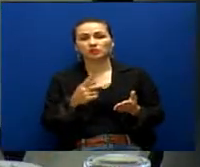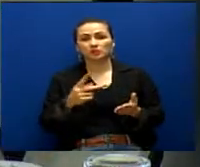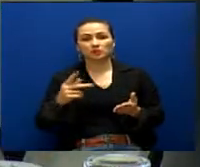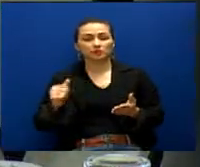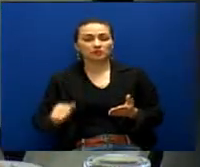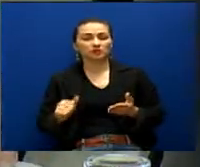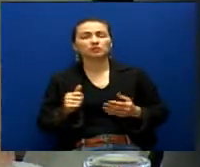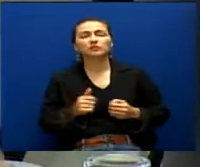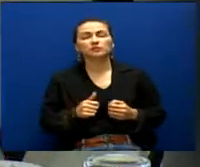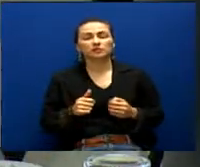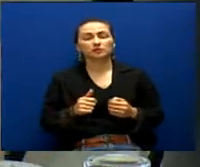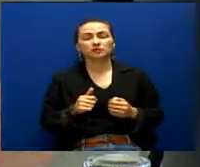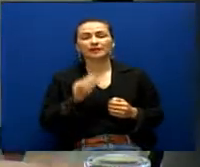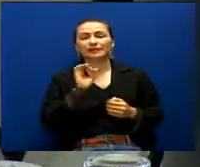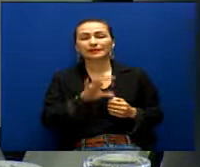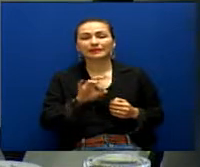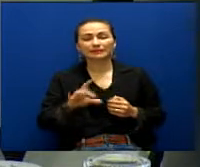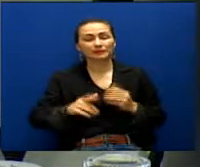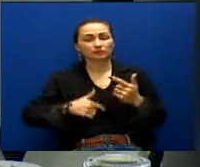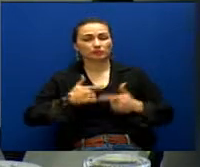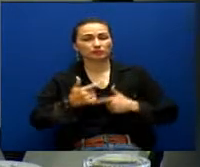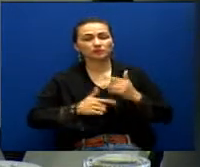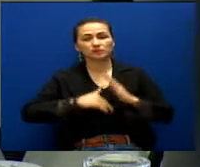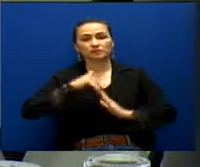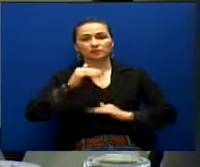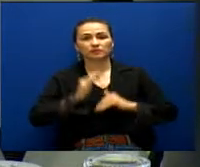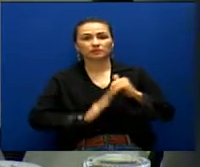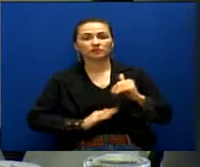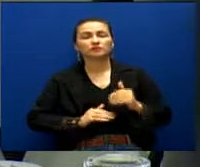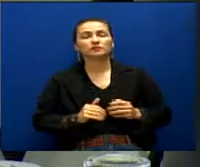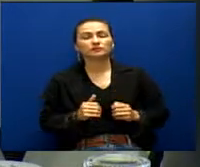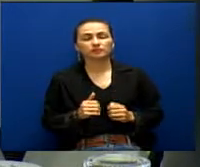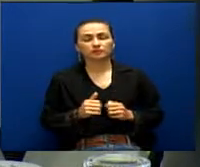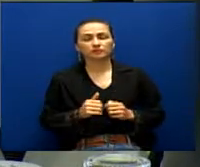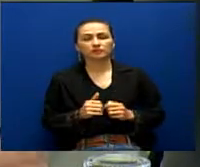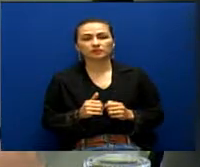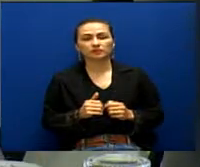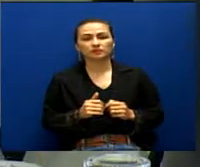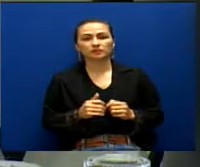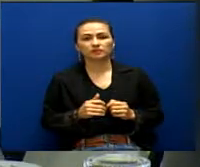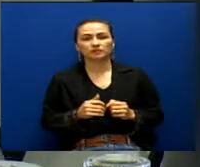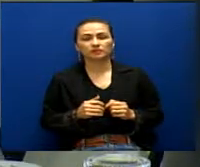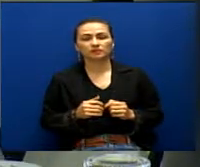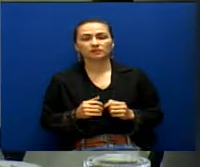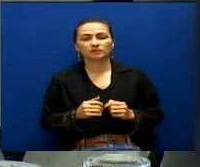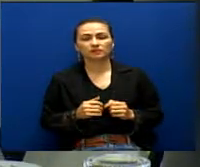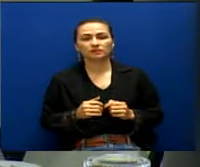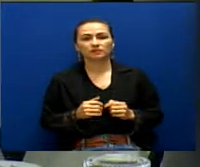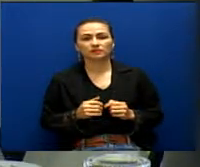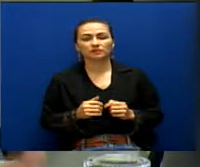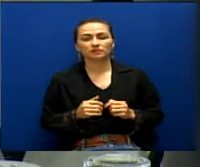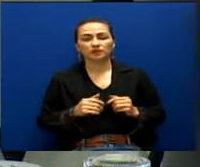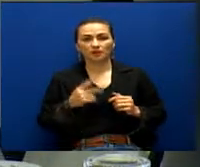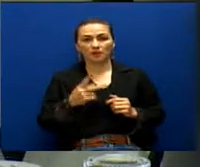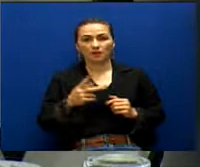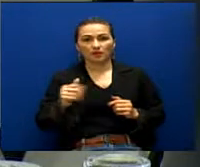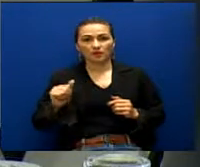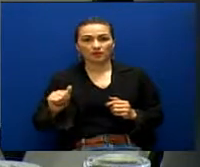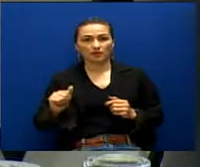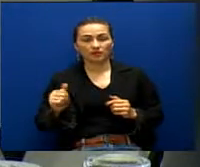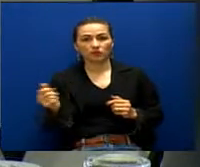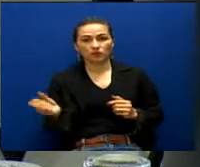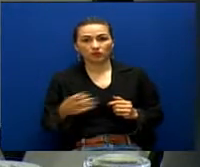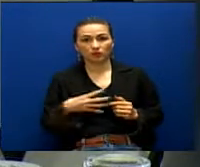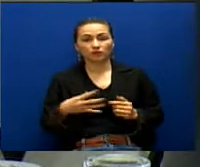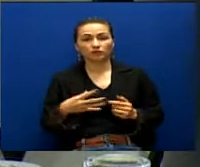participação efetiva, que o próximo PPA, a gente quer, presidente, que venha com adequado e com uma